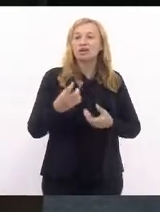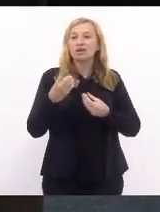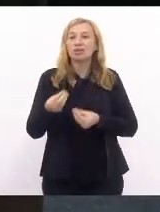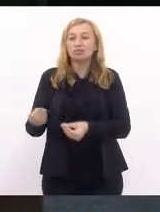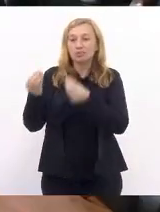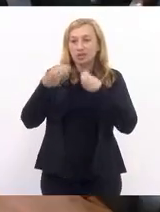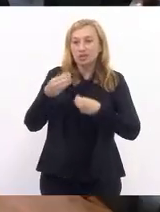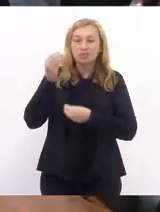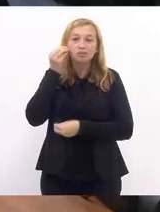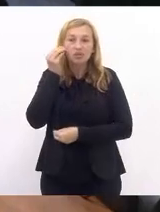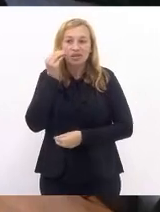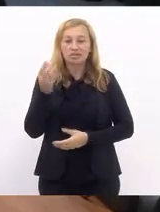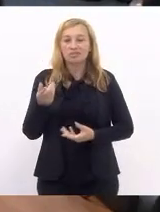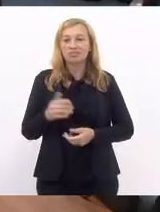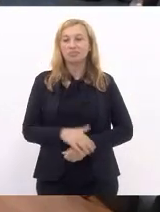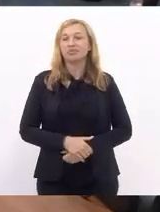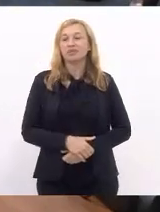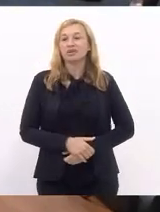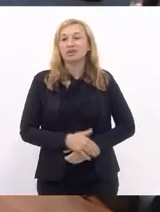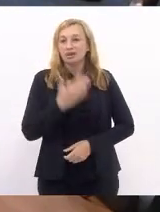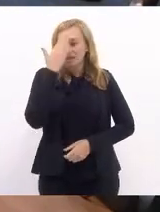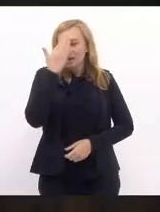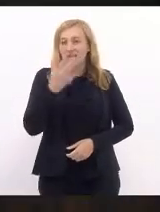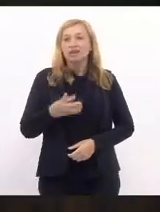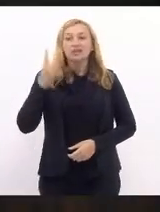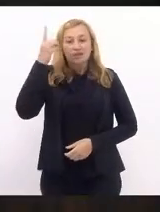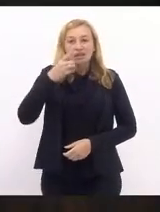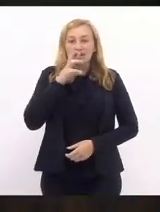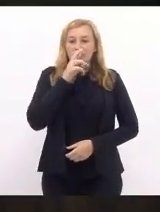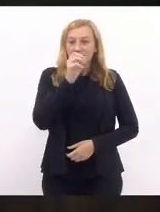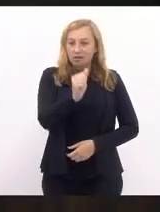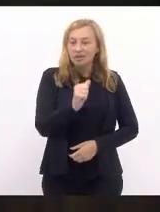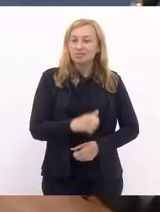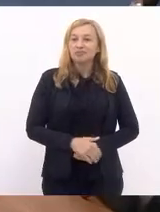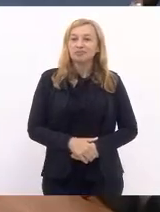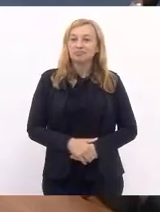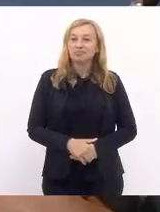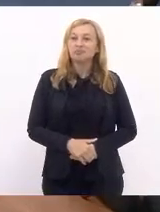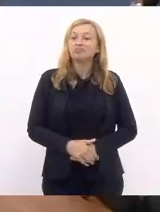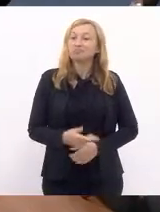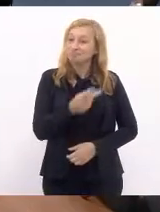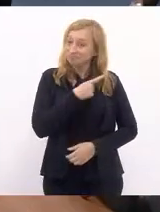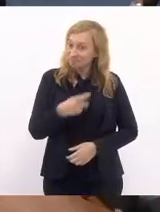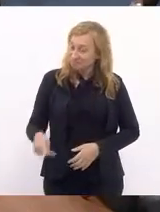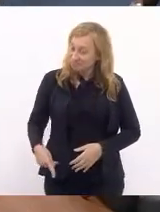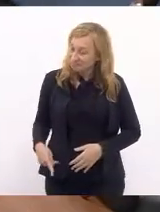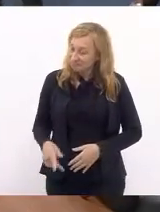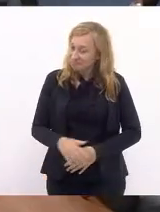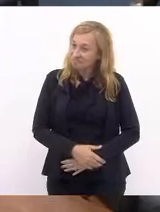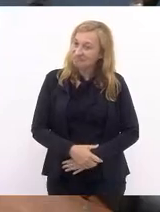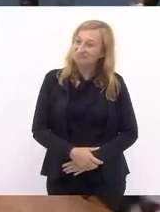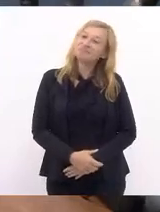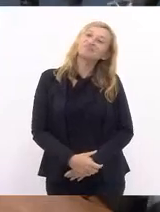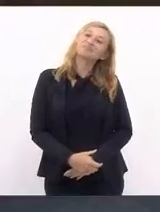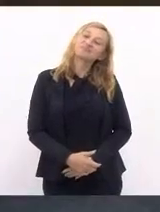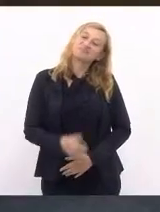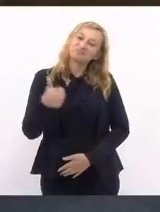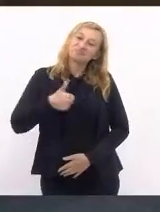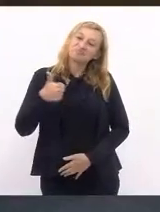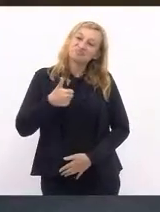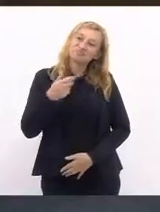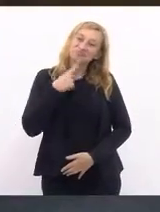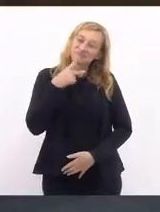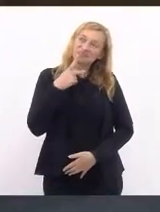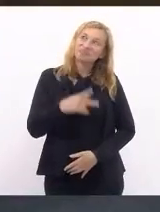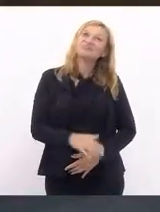te bom obrigado o deputado Rodrigo Amorim o presente primeiro